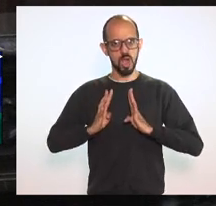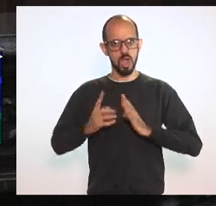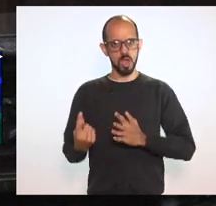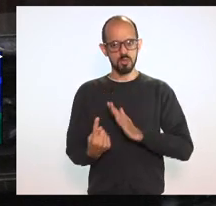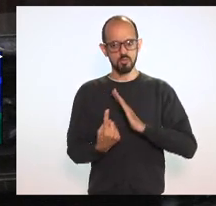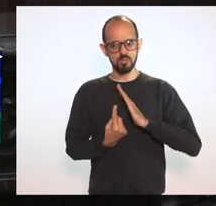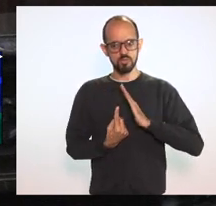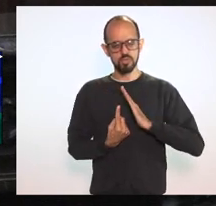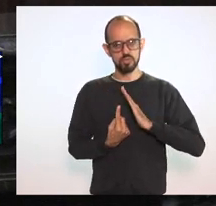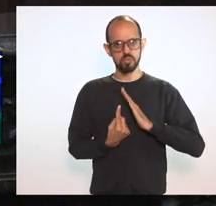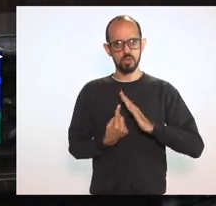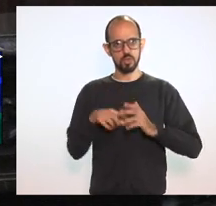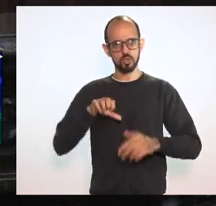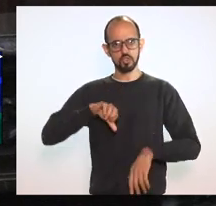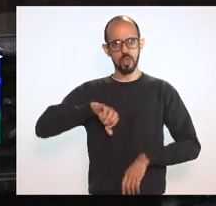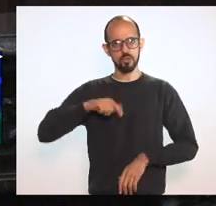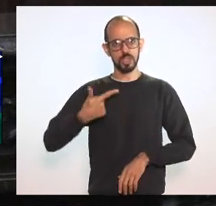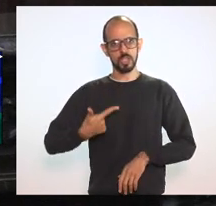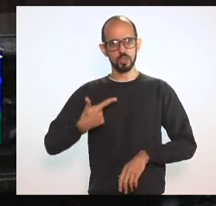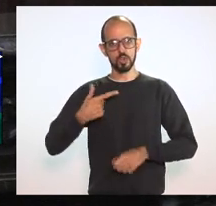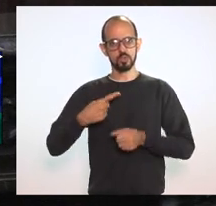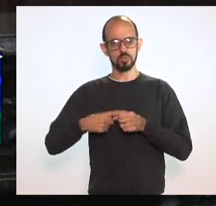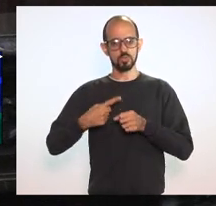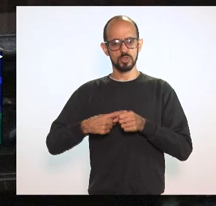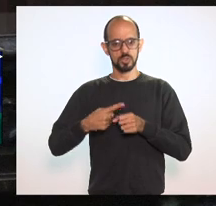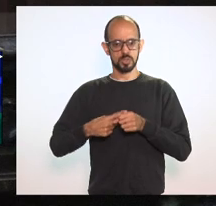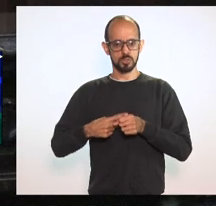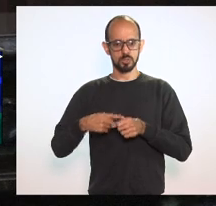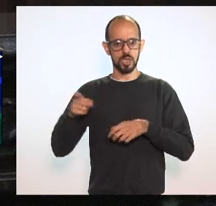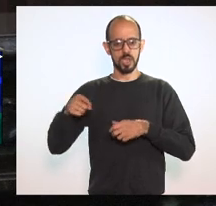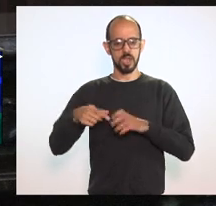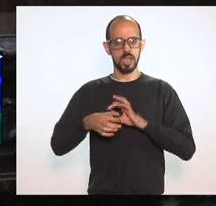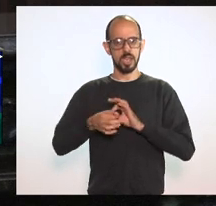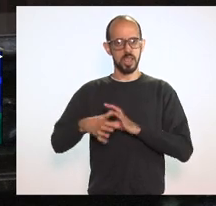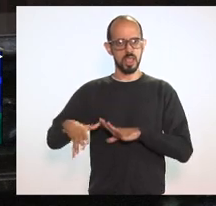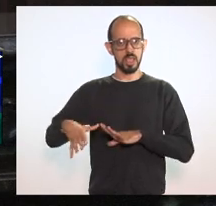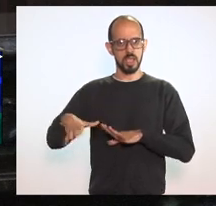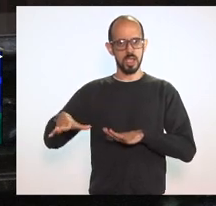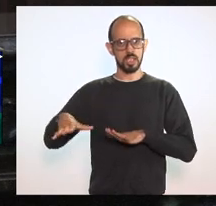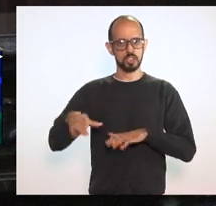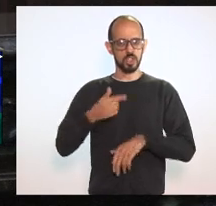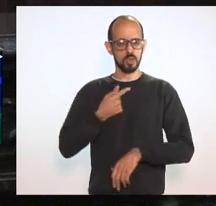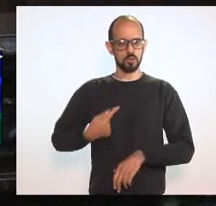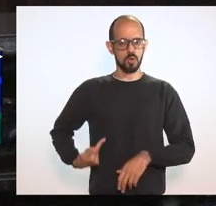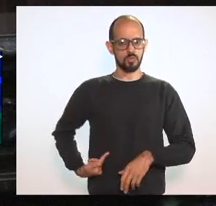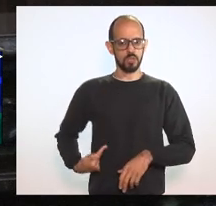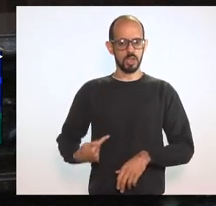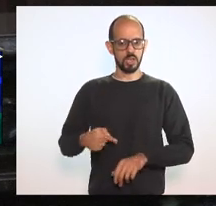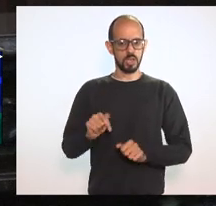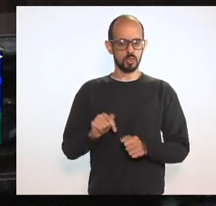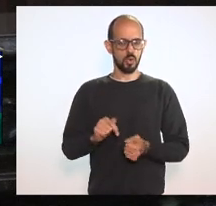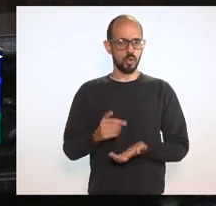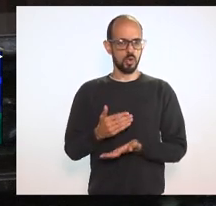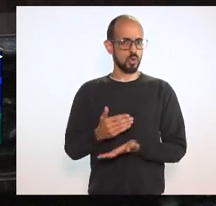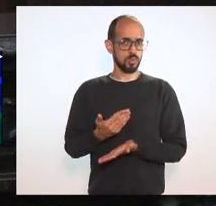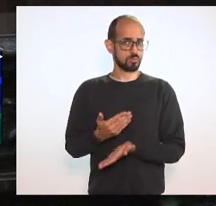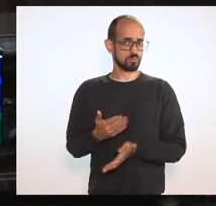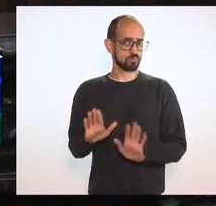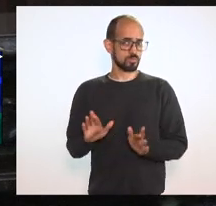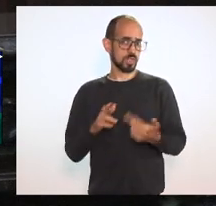do Rio de Janeiro ele abre mão da sua autoridade enquanto o governador para